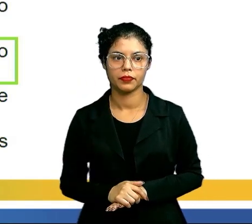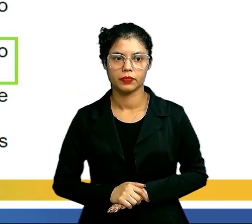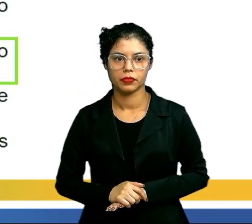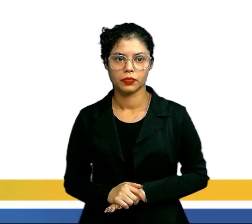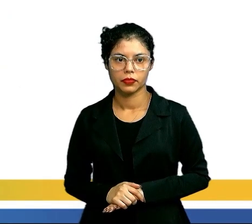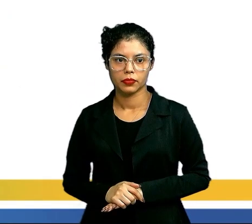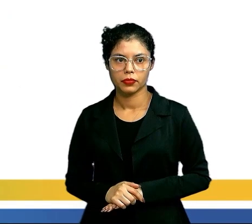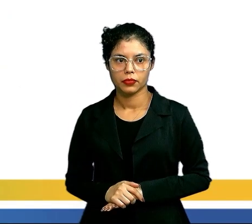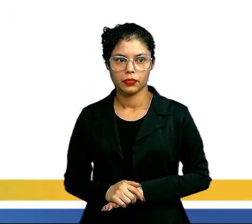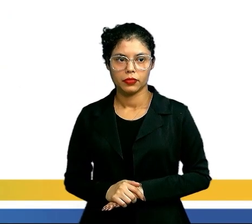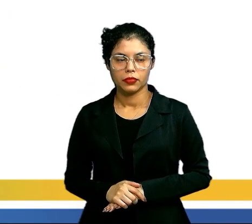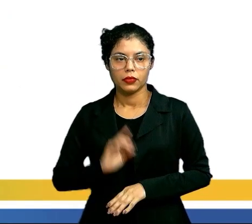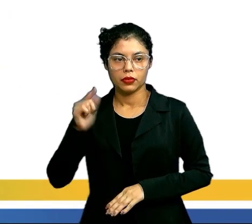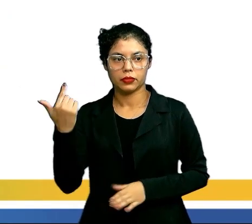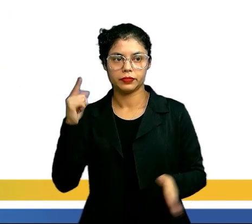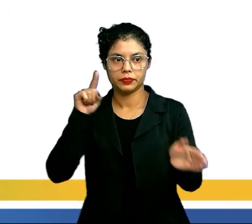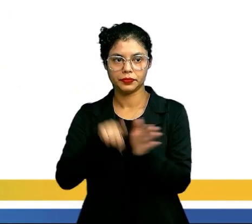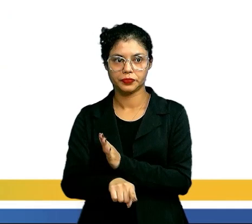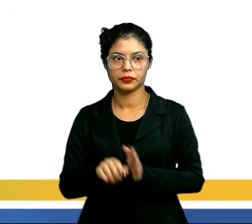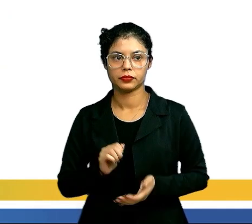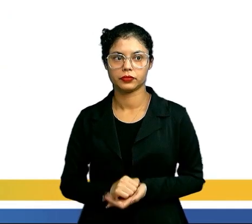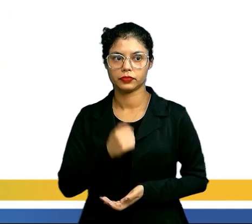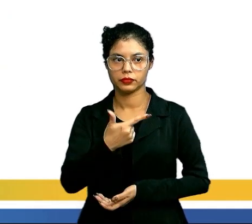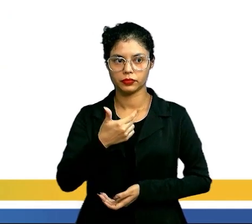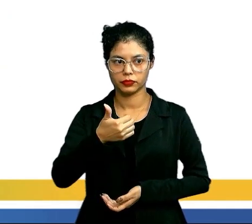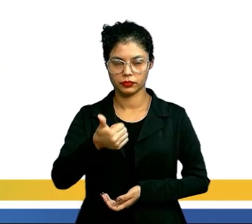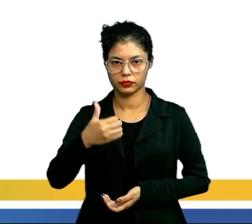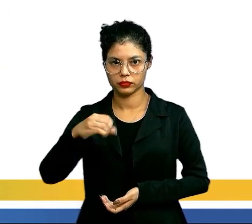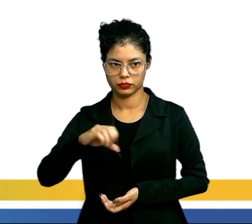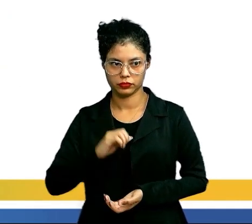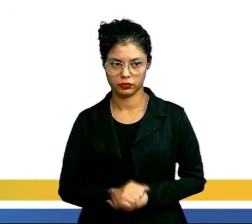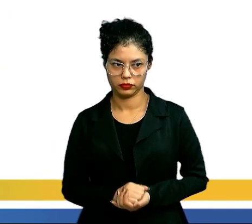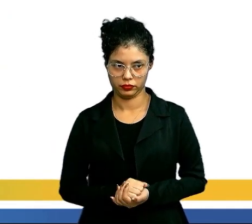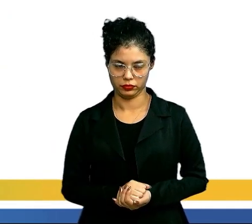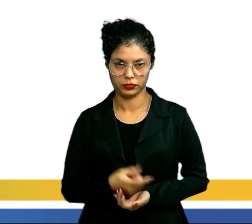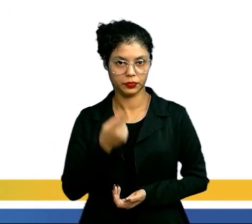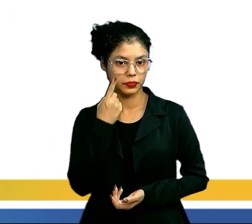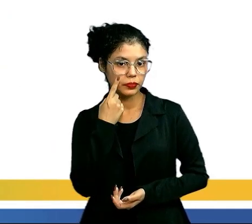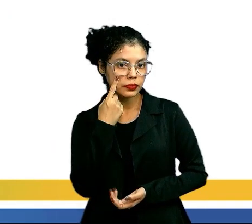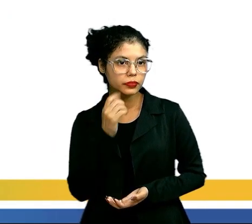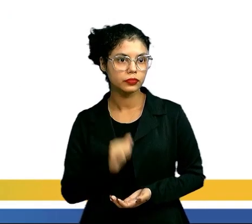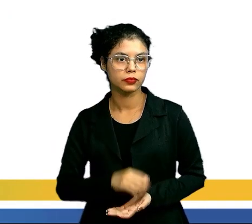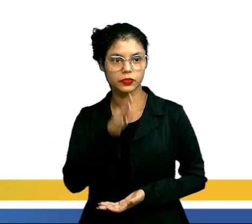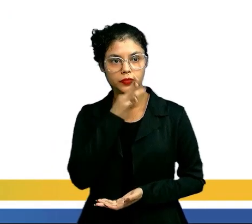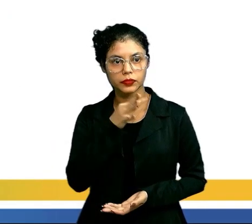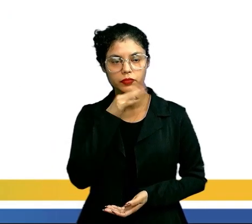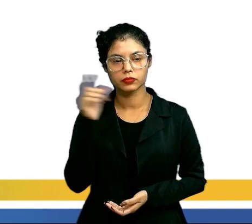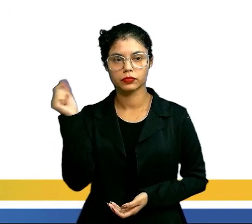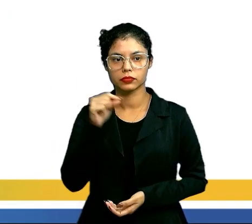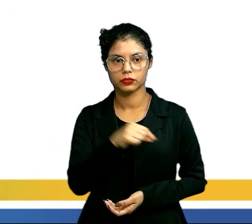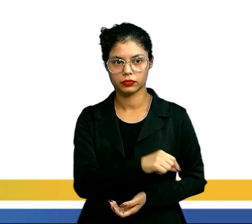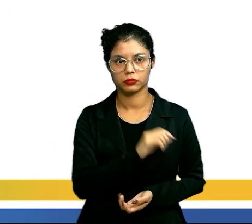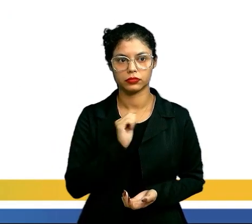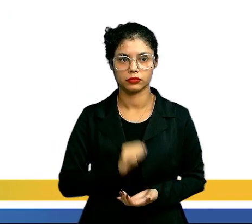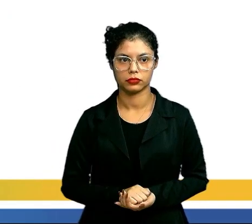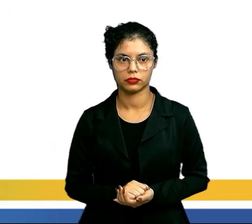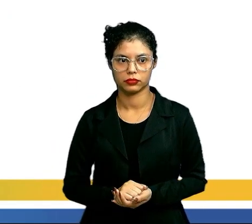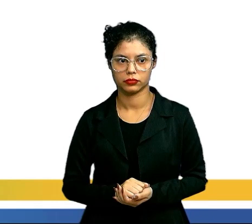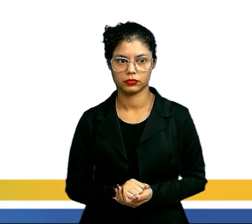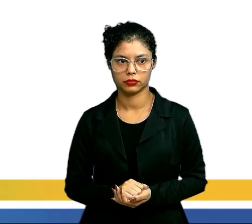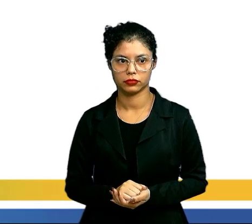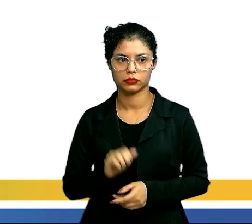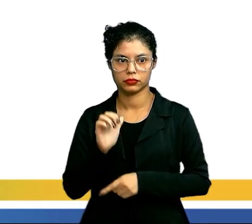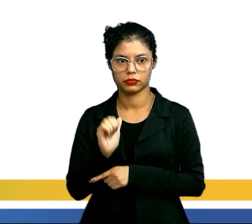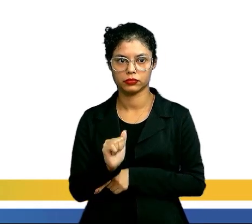tá? Próxima questão, 2019. Olha só. As fêmeas